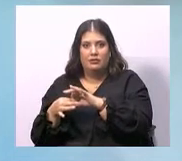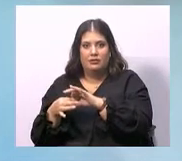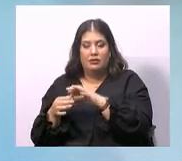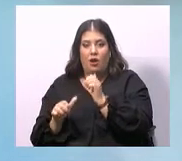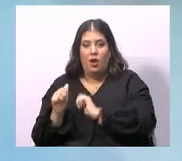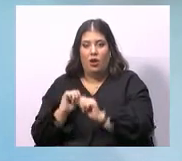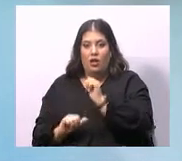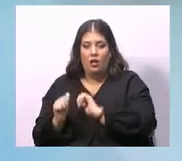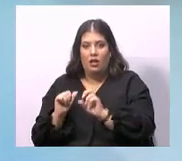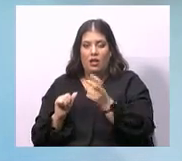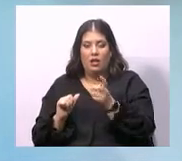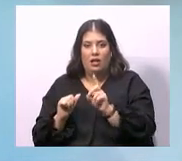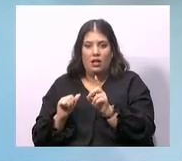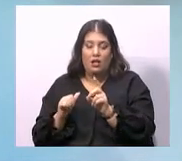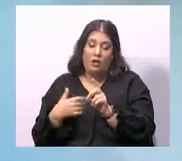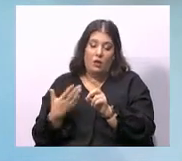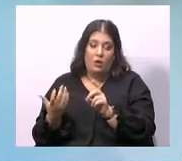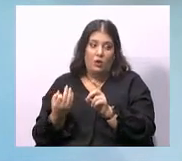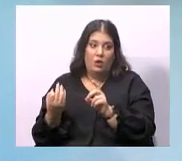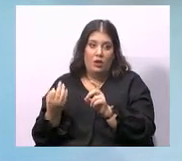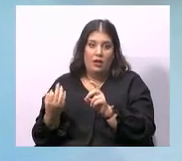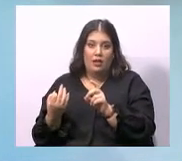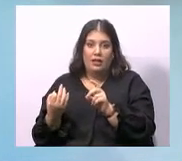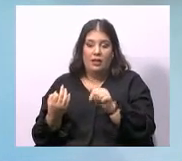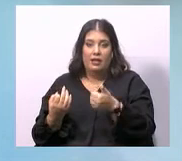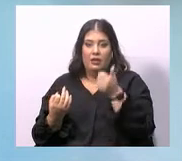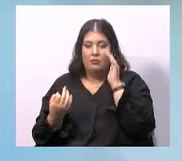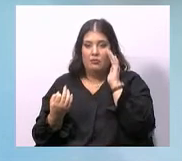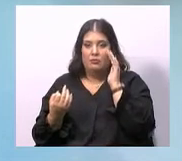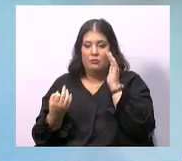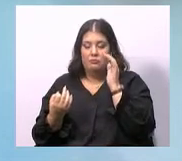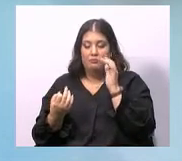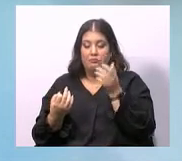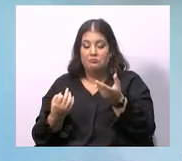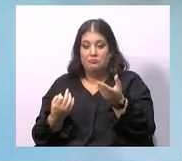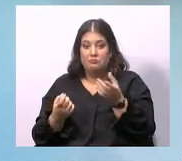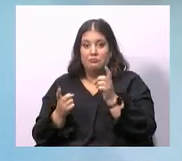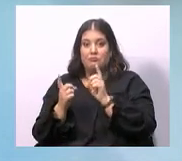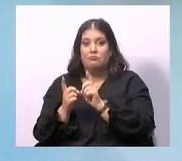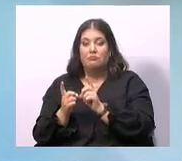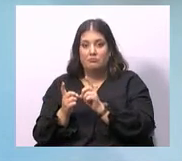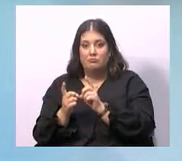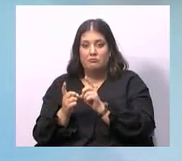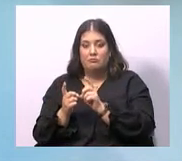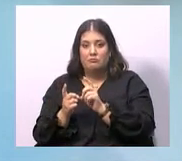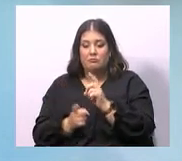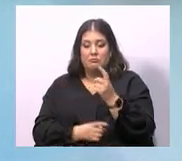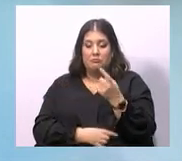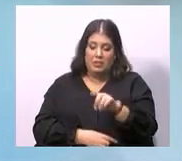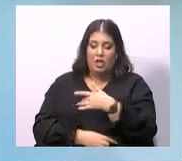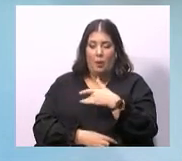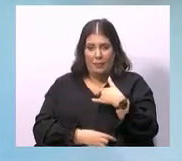ou não. Portanto, acho que não era uma boa ideia a Dona Fernanda consultar ou uma